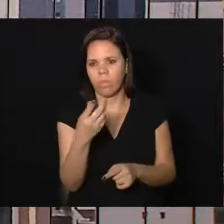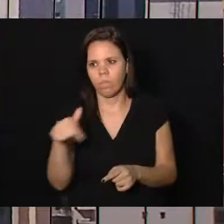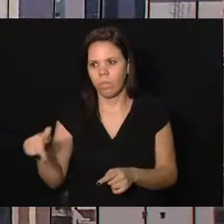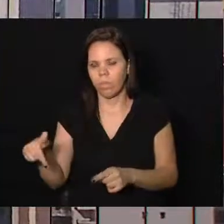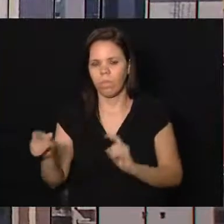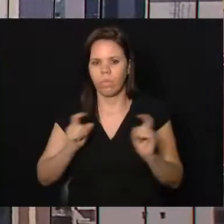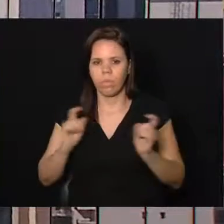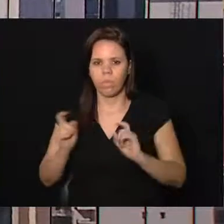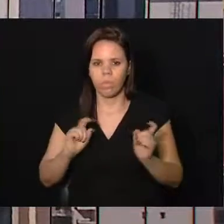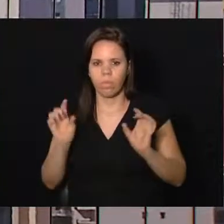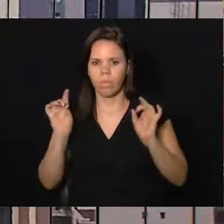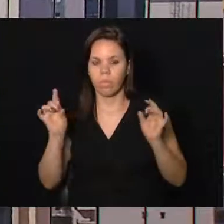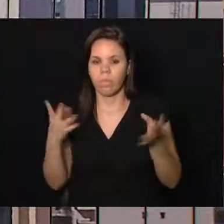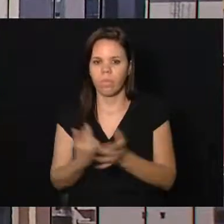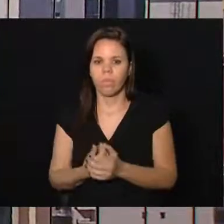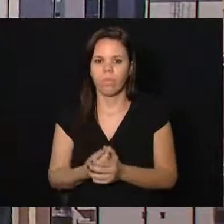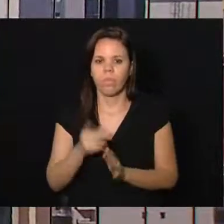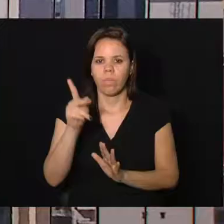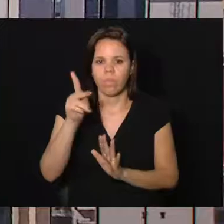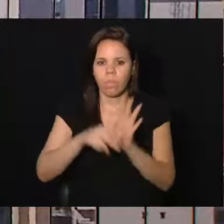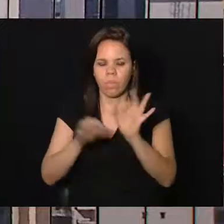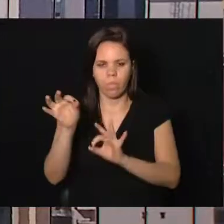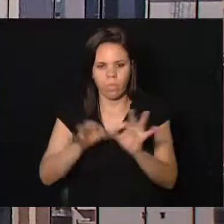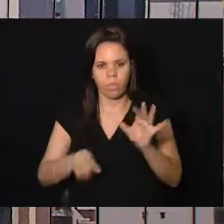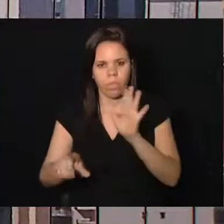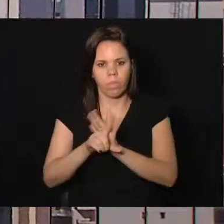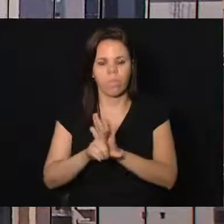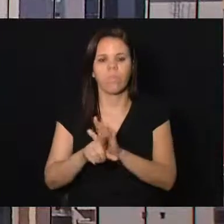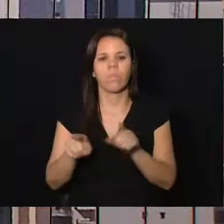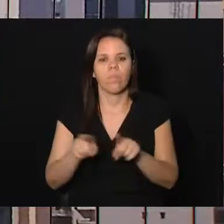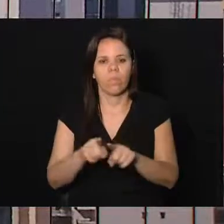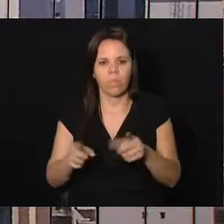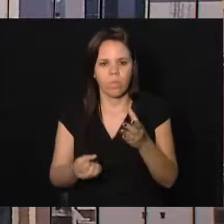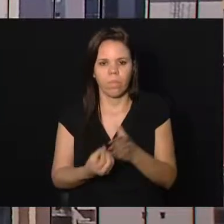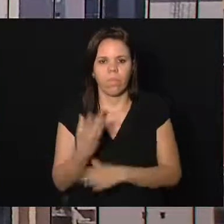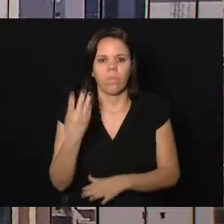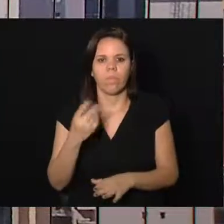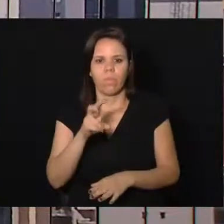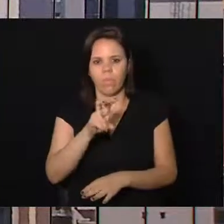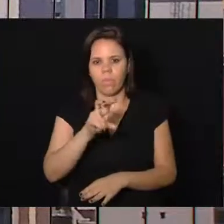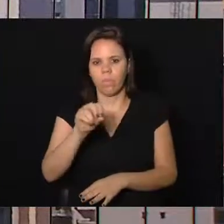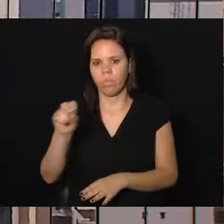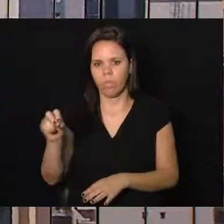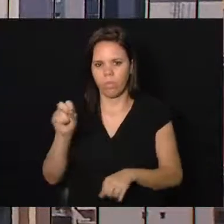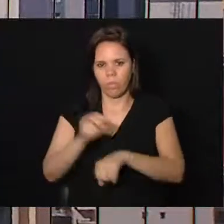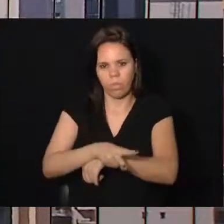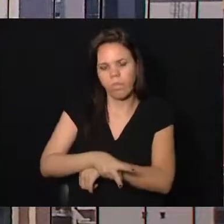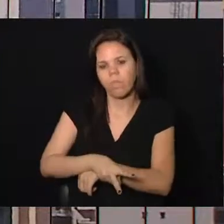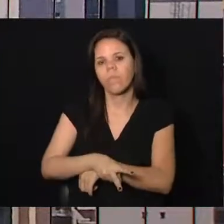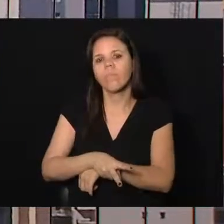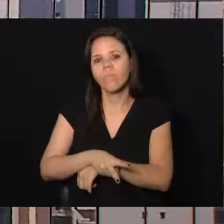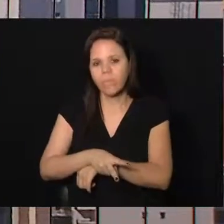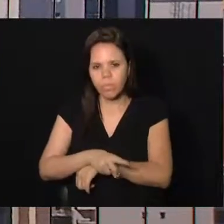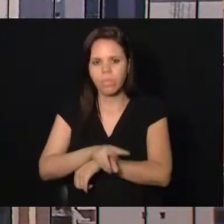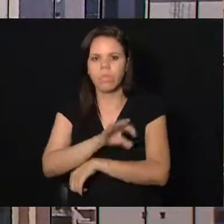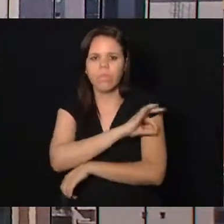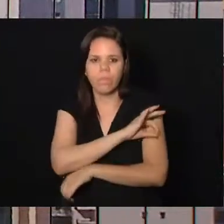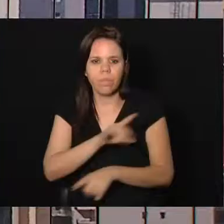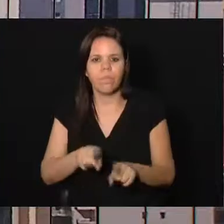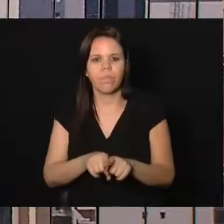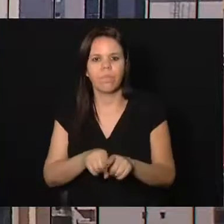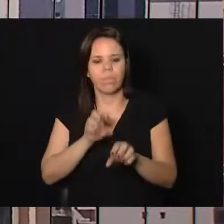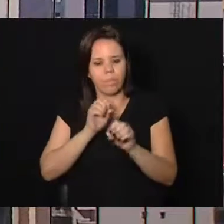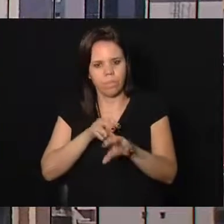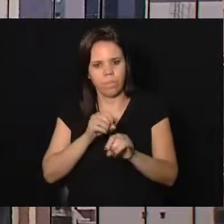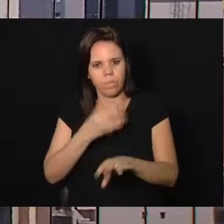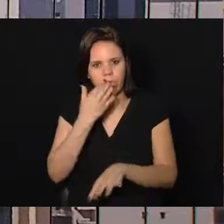47ª reunião ordinária o projeto de lei que trata da criação de 500 cargos públicos de agentes de